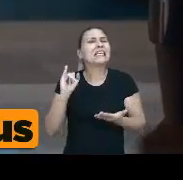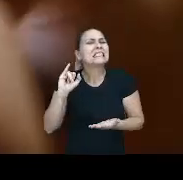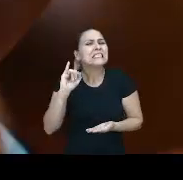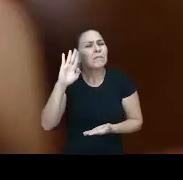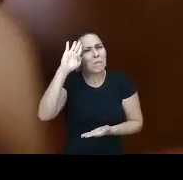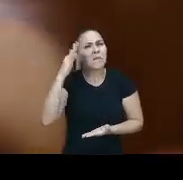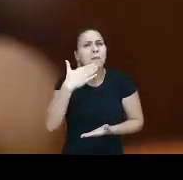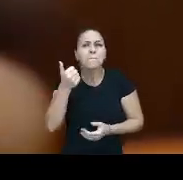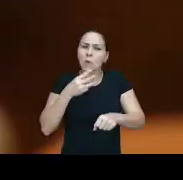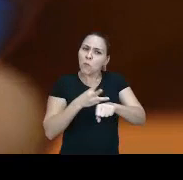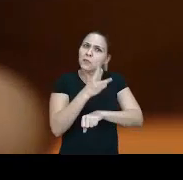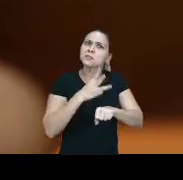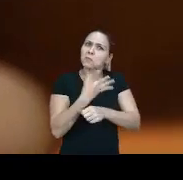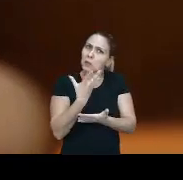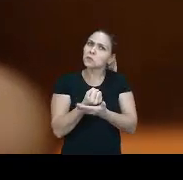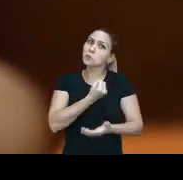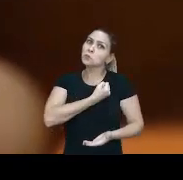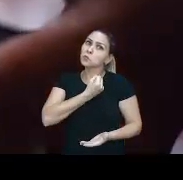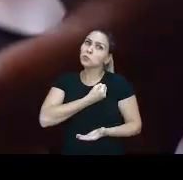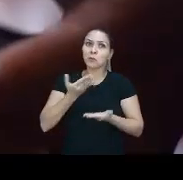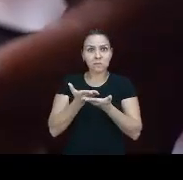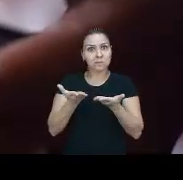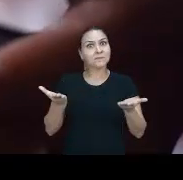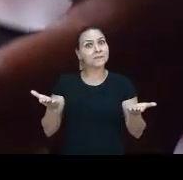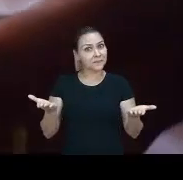saúde.gov.br/coronavírus. Se preferir o WhatsApp, adicione